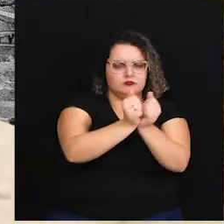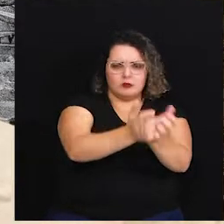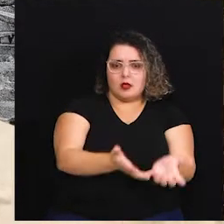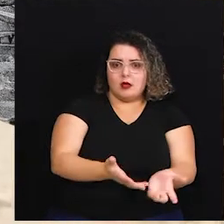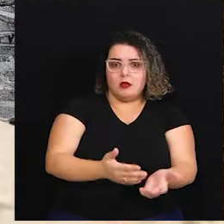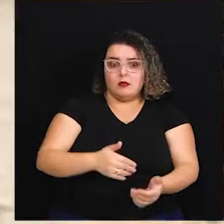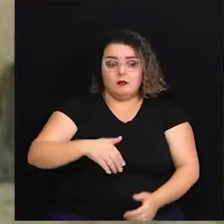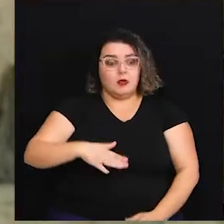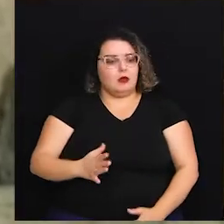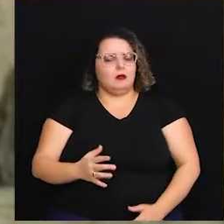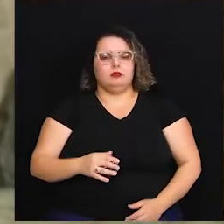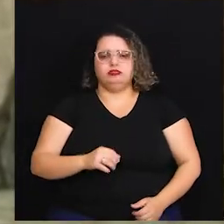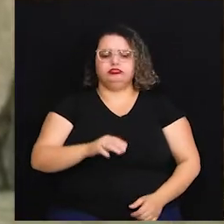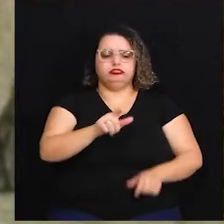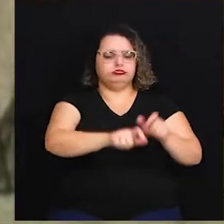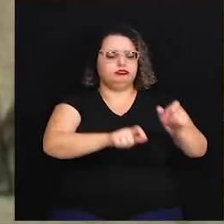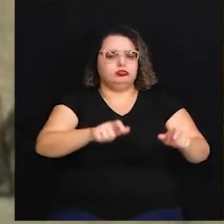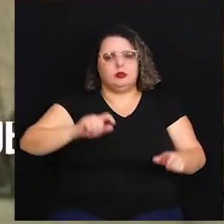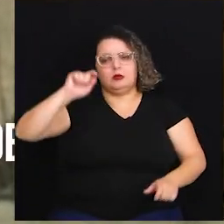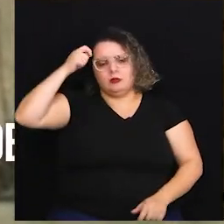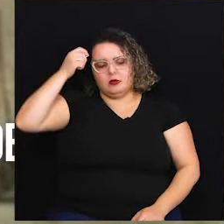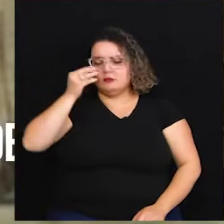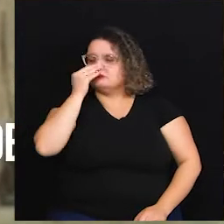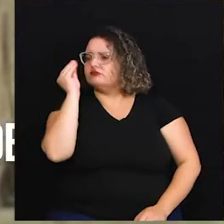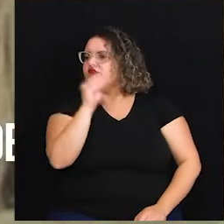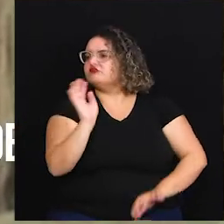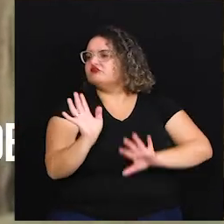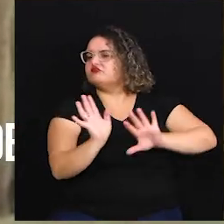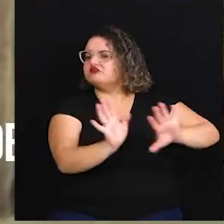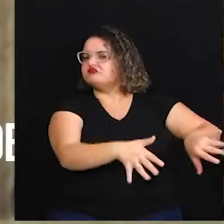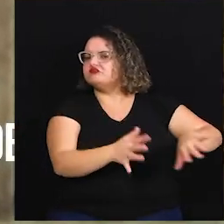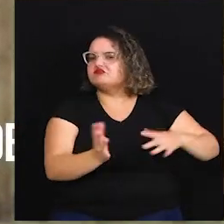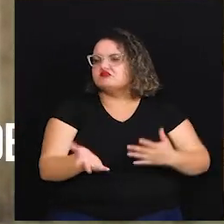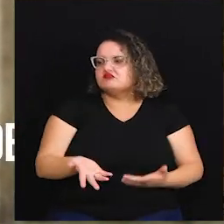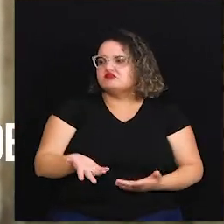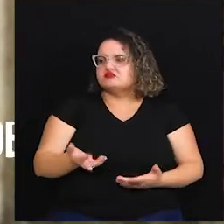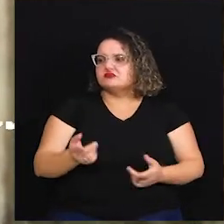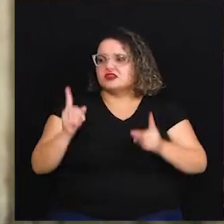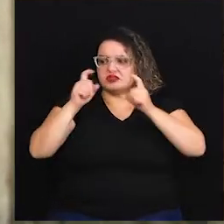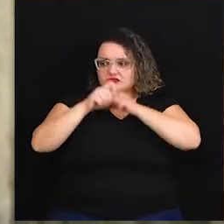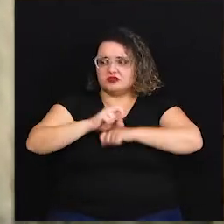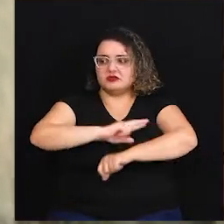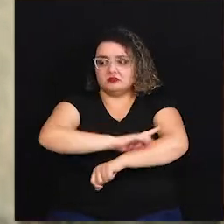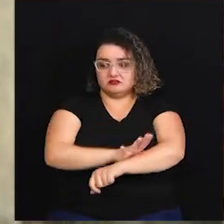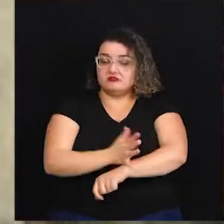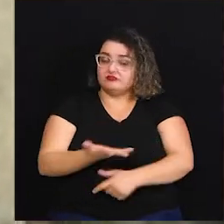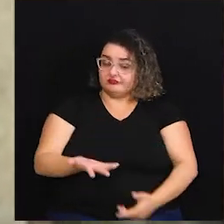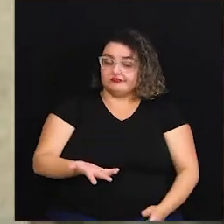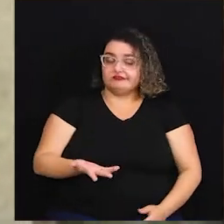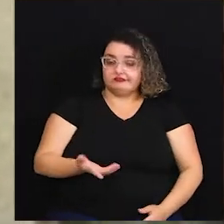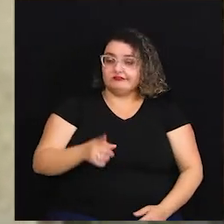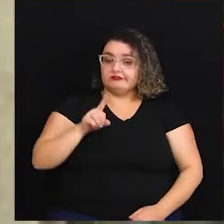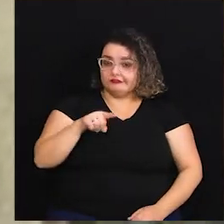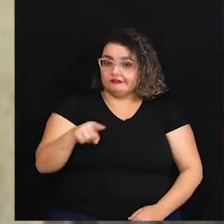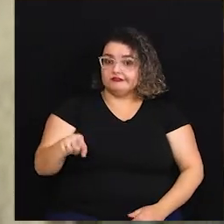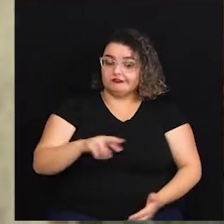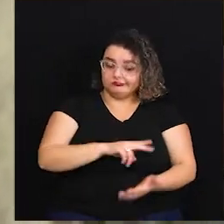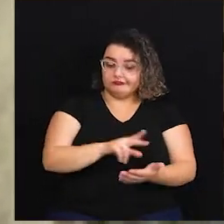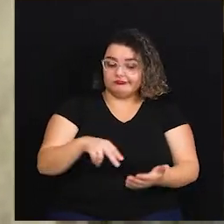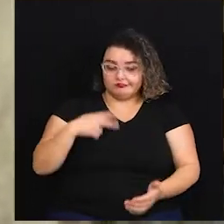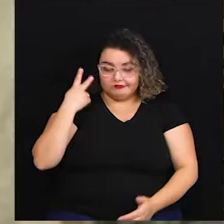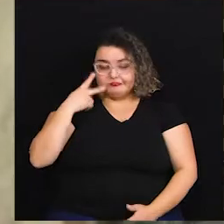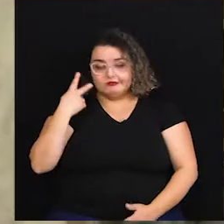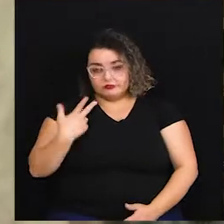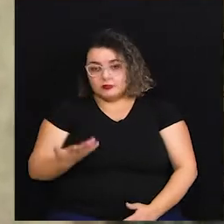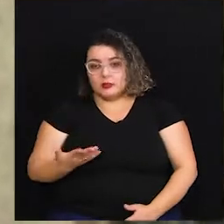a população negra foi mantida à margem do sistema. E as desigualdades sociais e raciais que enfrentamos é oriunda de